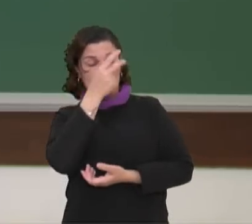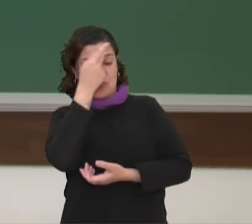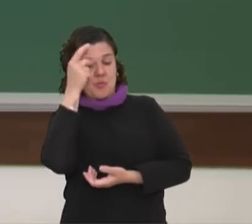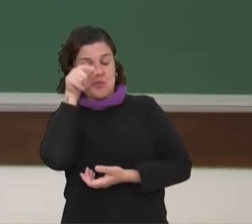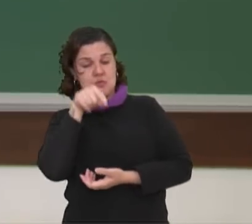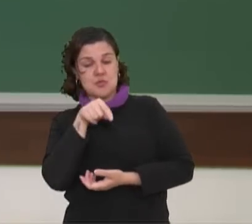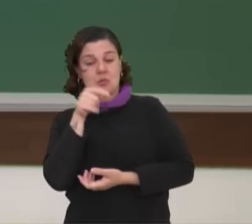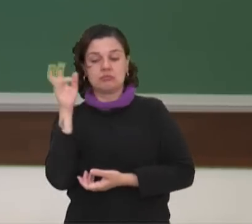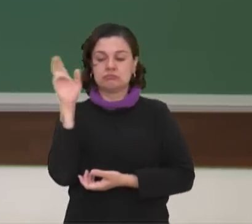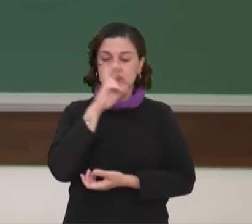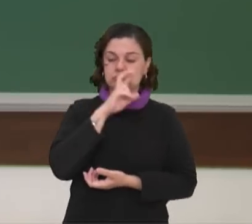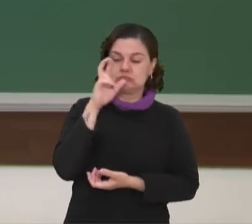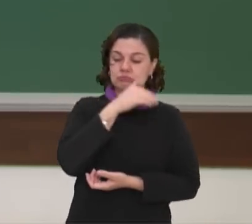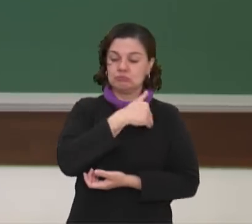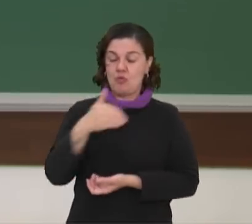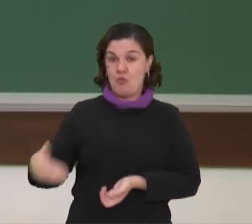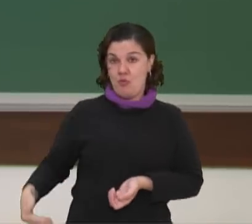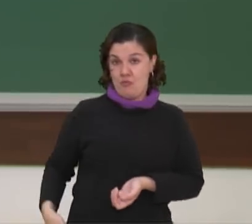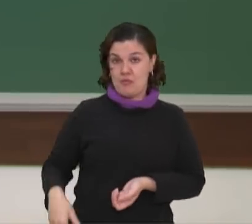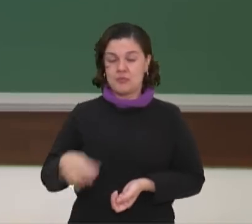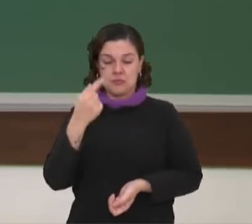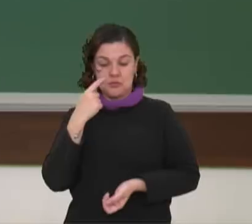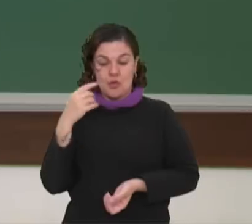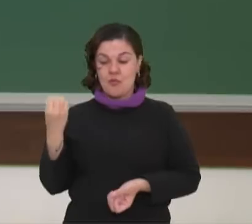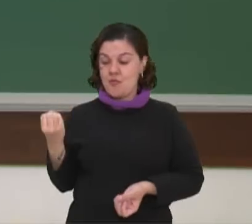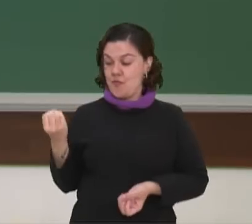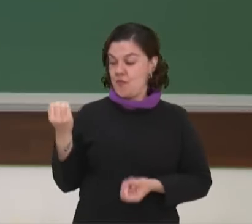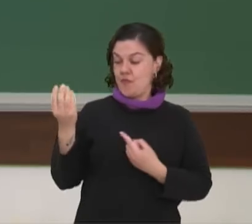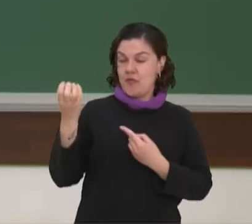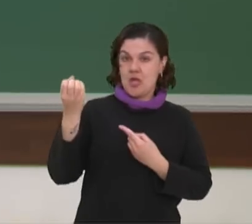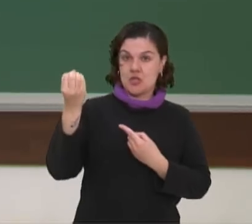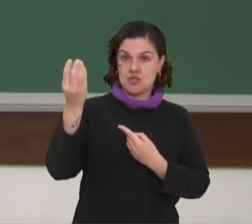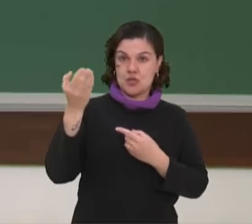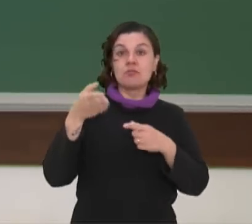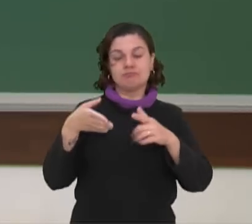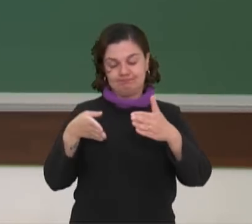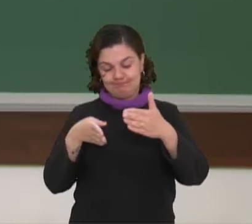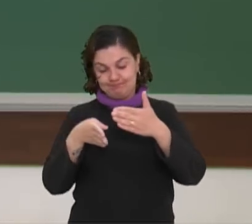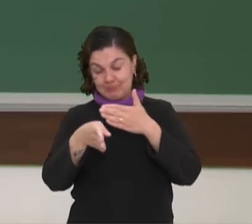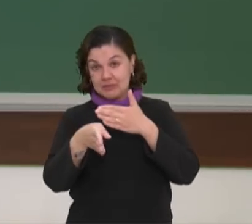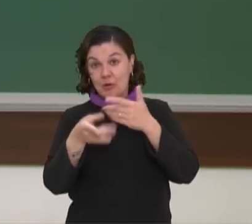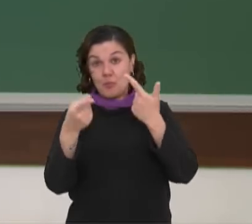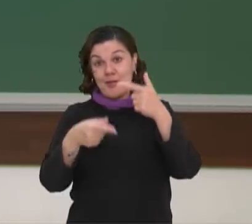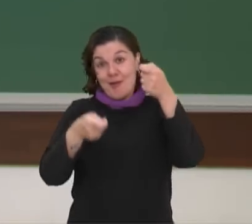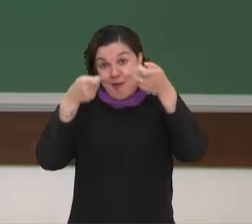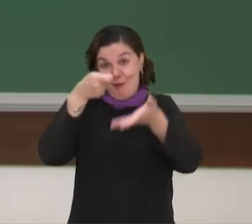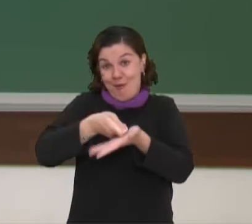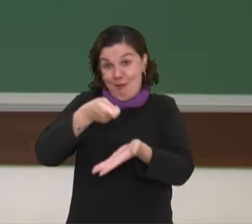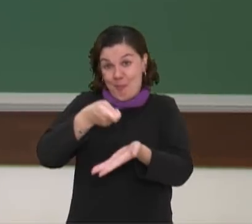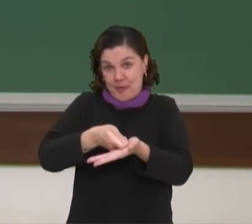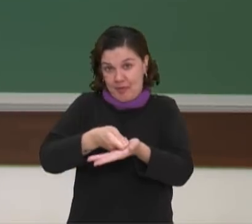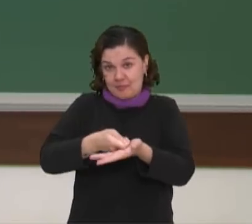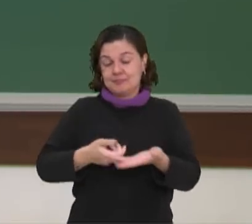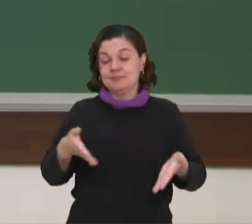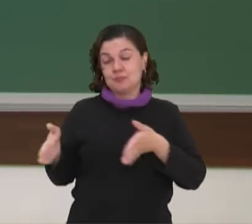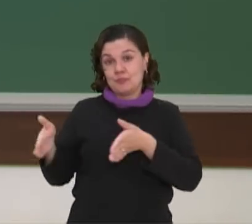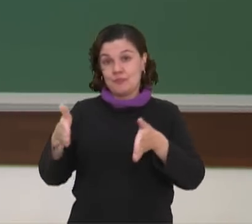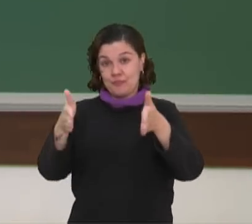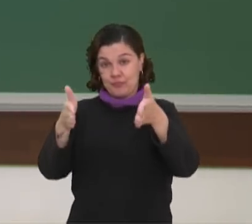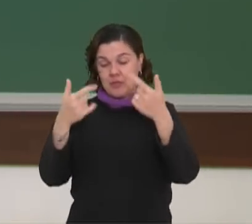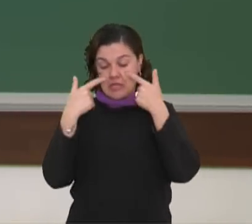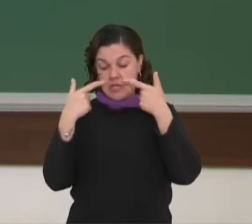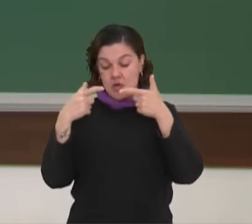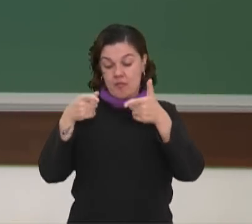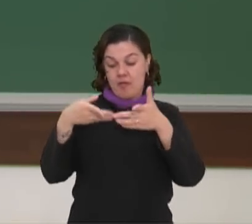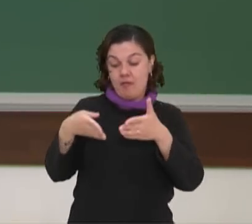de fiscalização do governo. Todo viajante era obrigado a passar por ali, porque eles ficavam ao longo do caminho. Todo